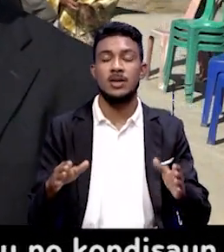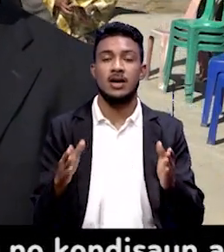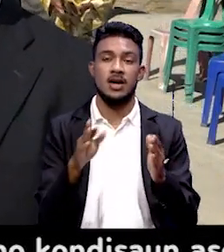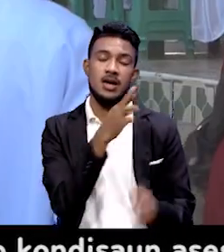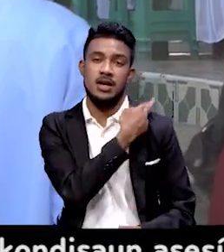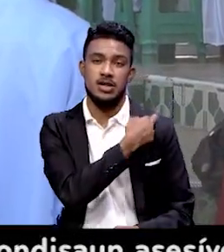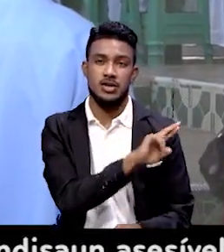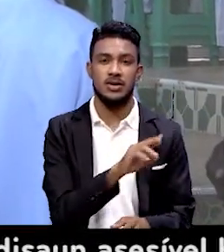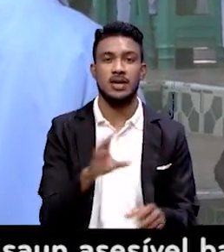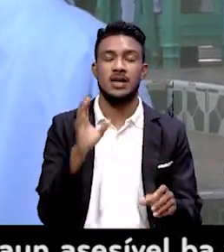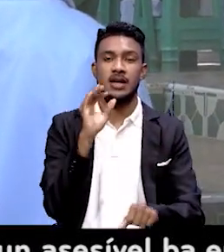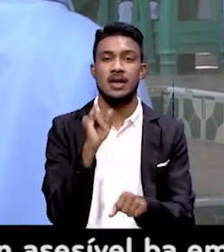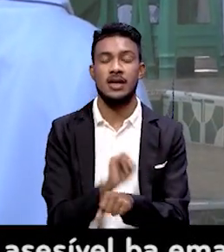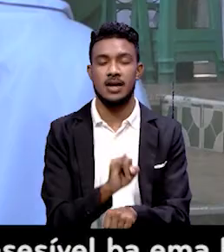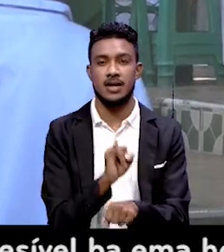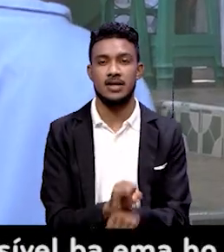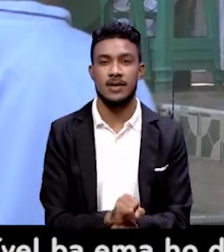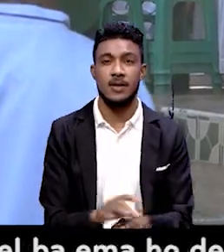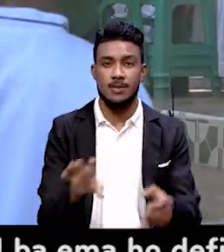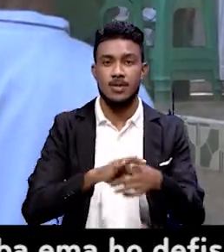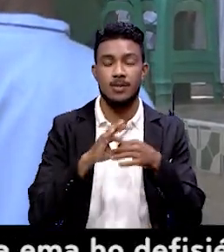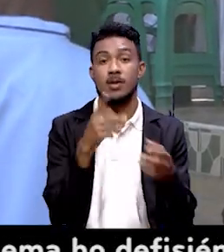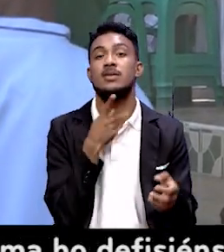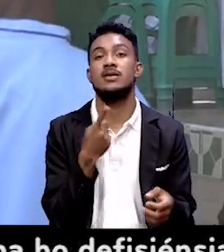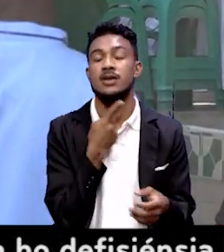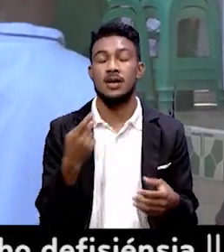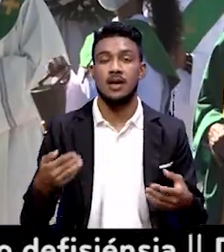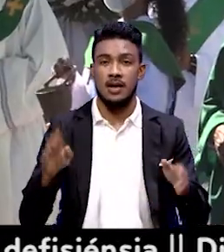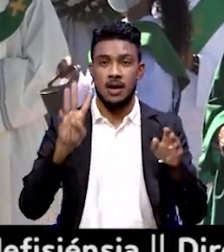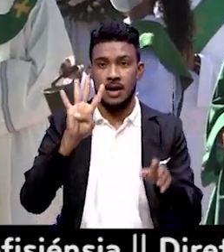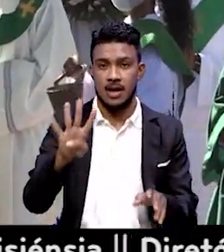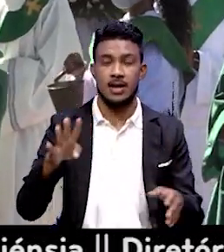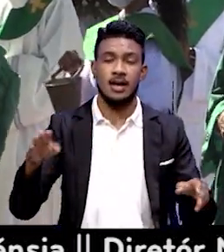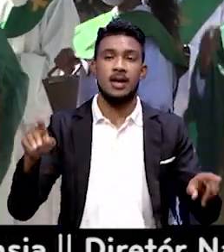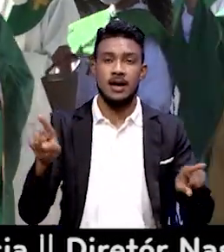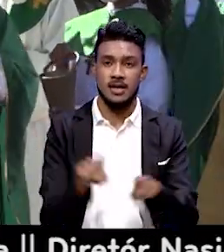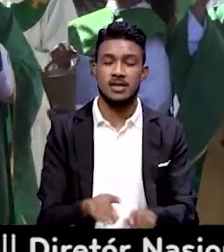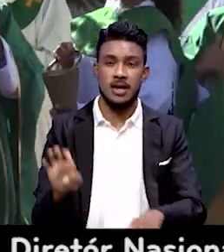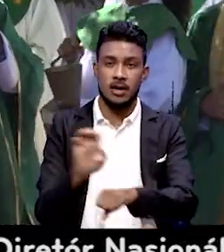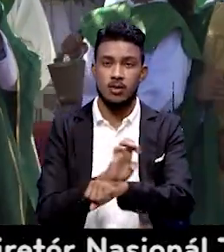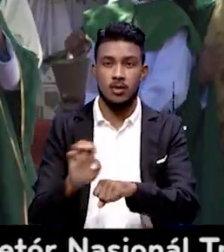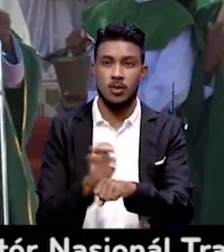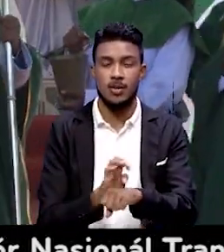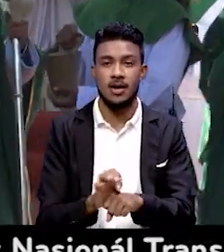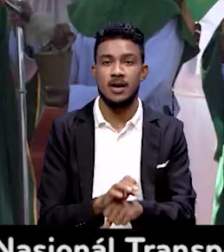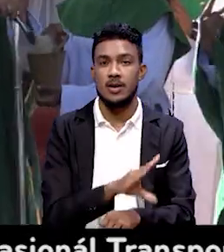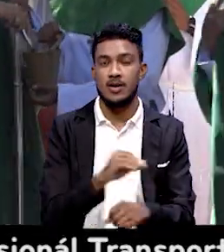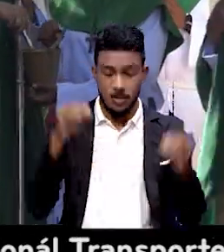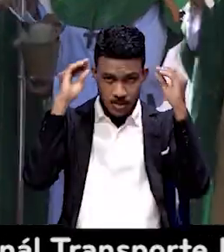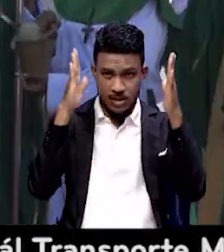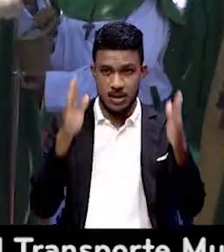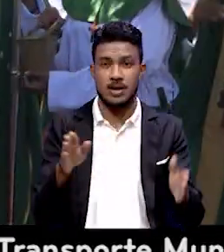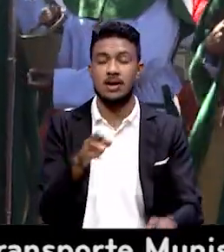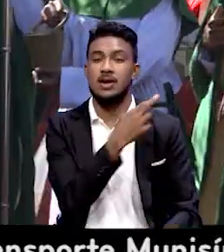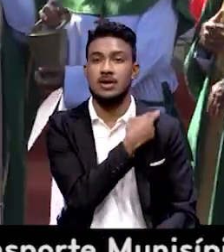paróquia Laran. Estrutura pastoral ne e a direção hat, hanesan direção economia, direção catequese, Conselho Pastoral